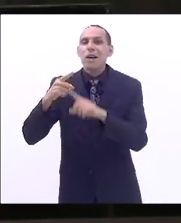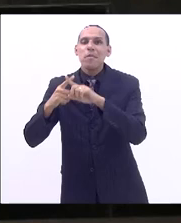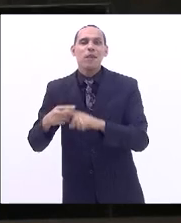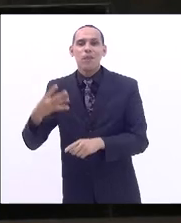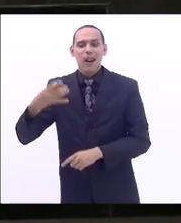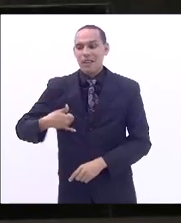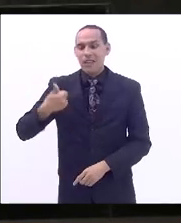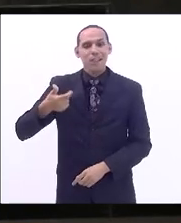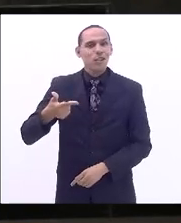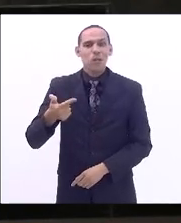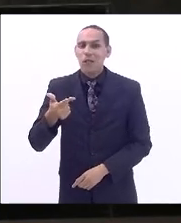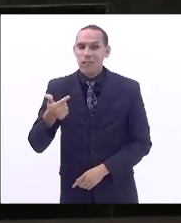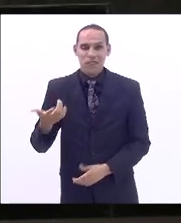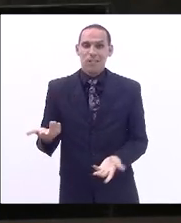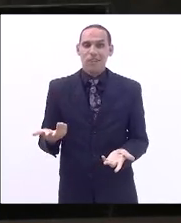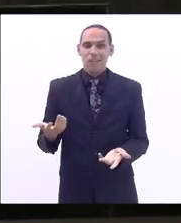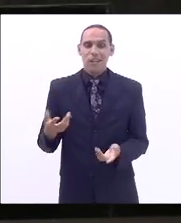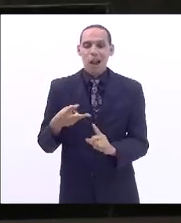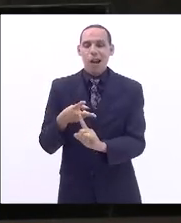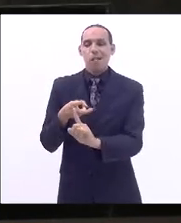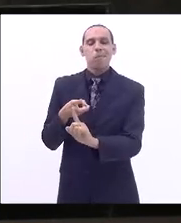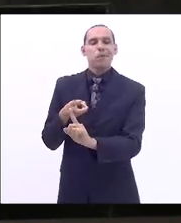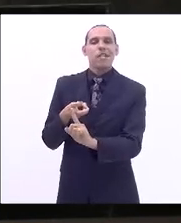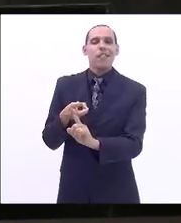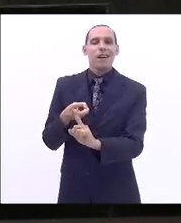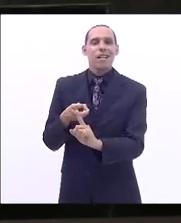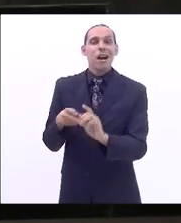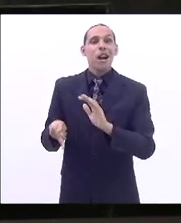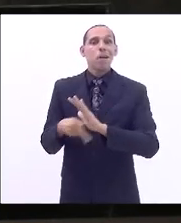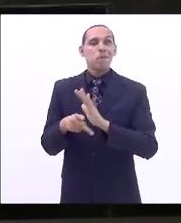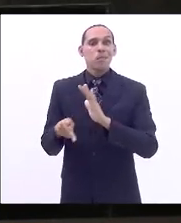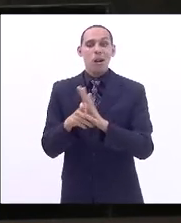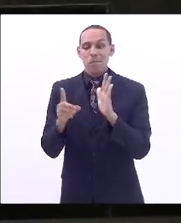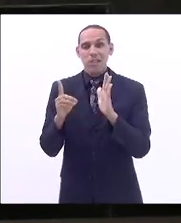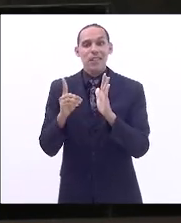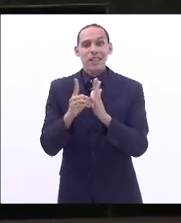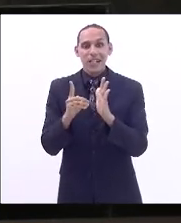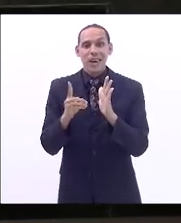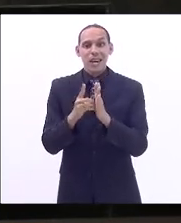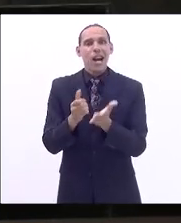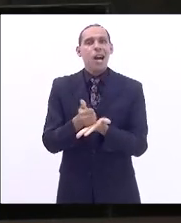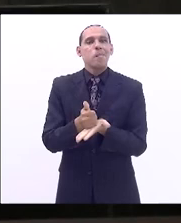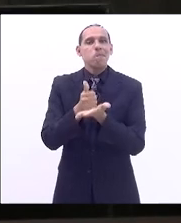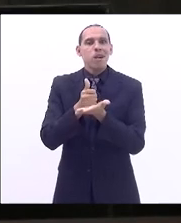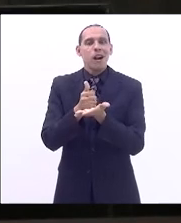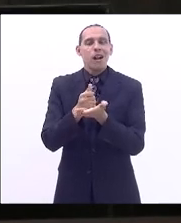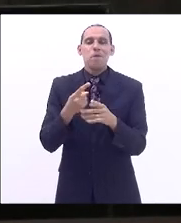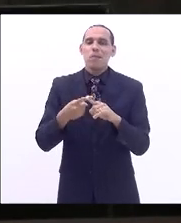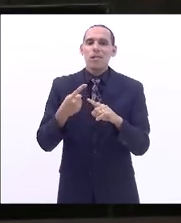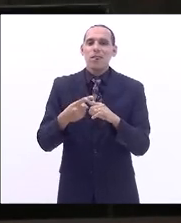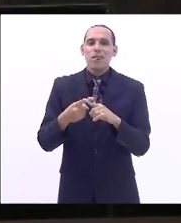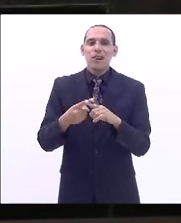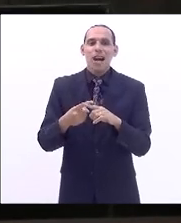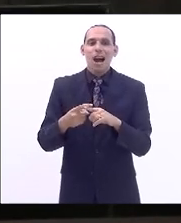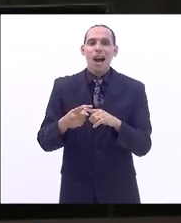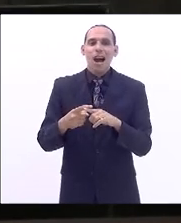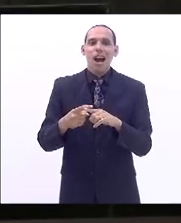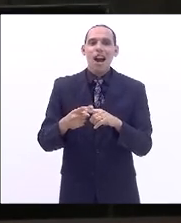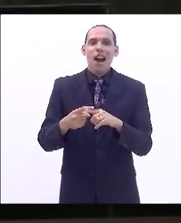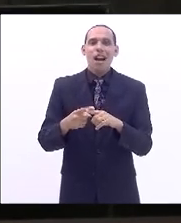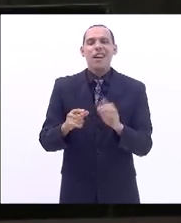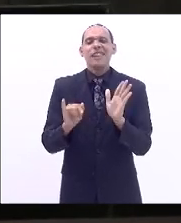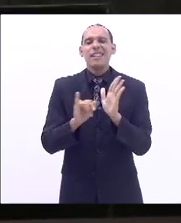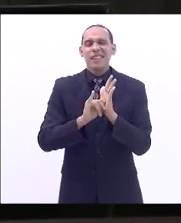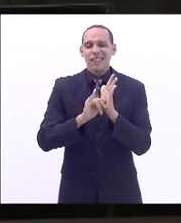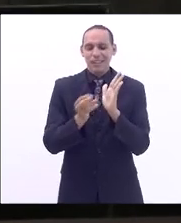12 anos de idade foi veio da Ah pois constava em sua antiga carteira de